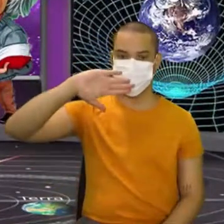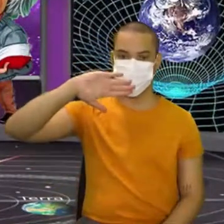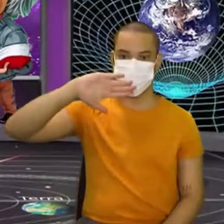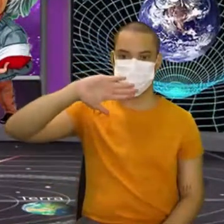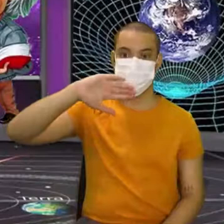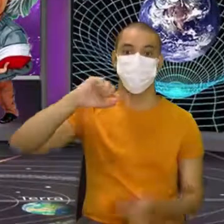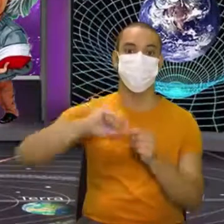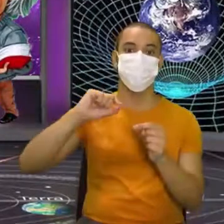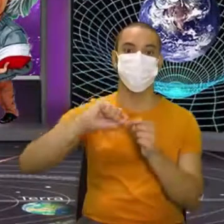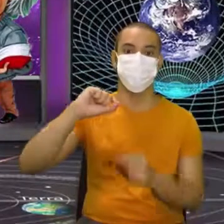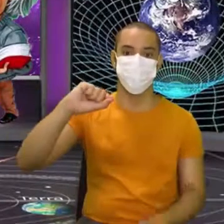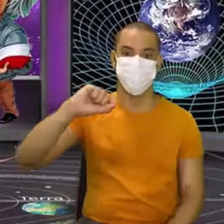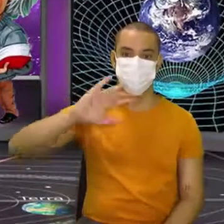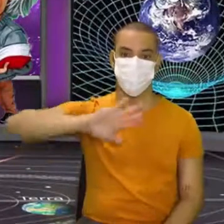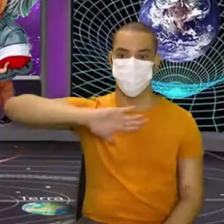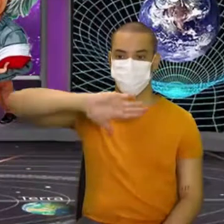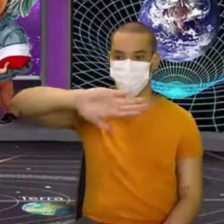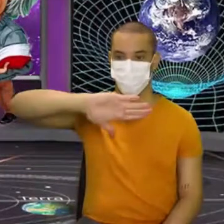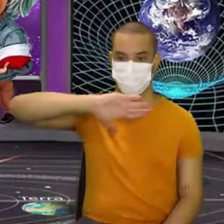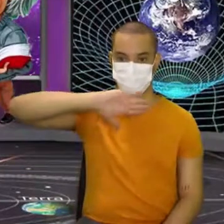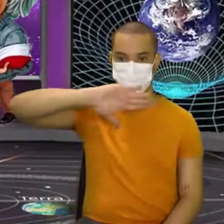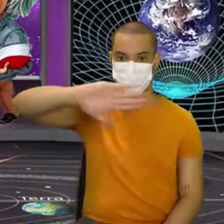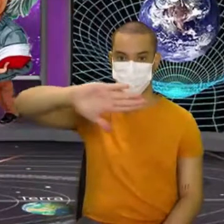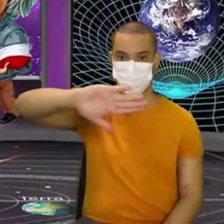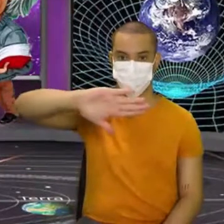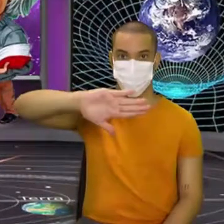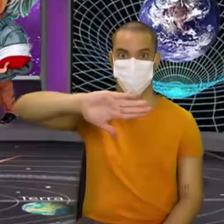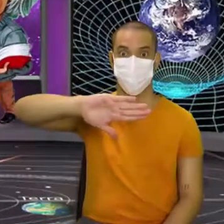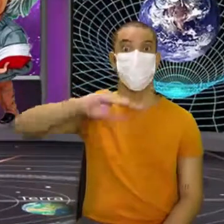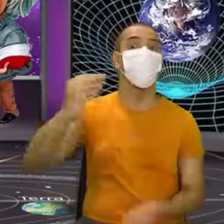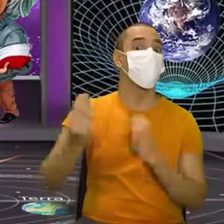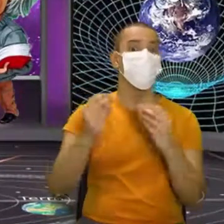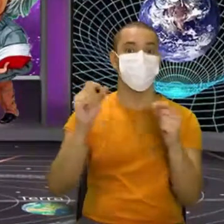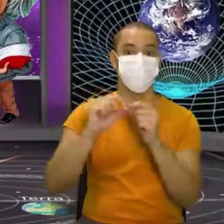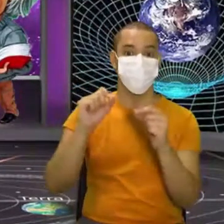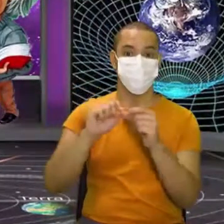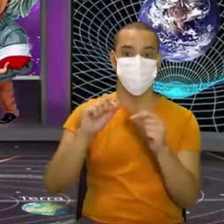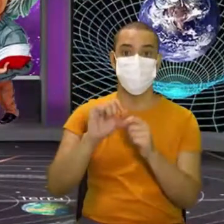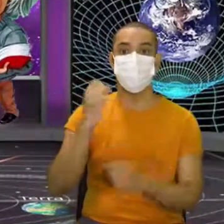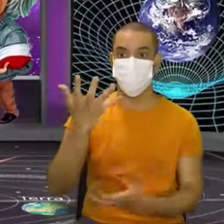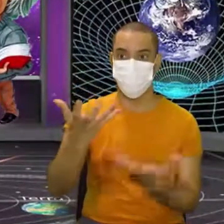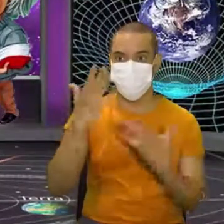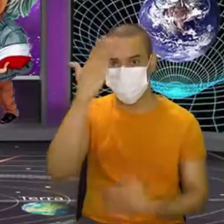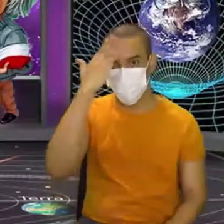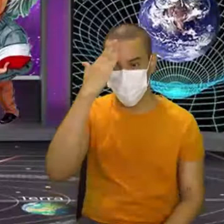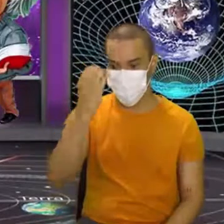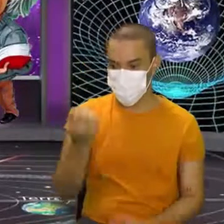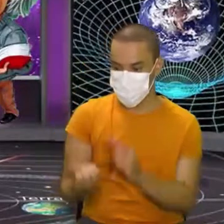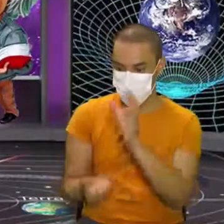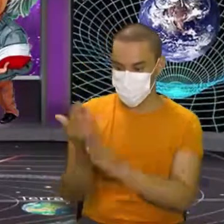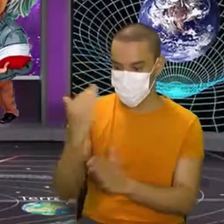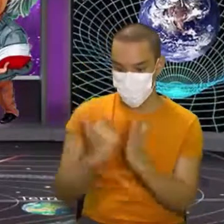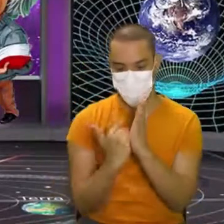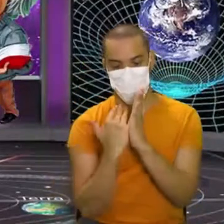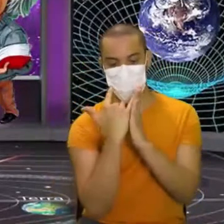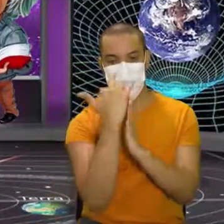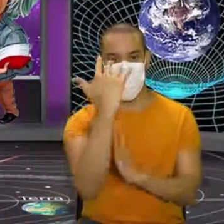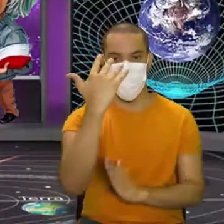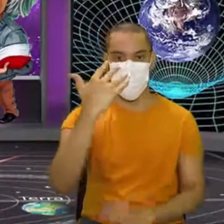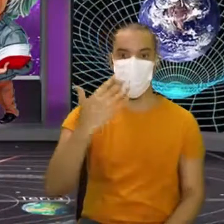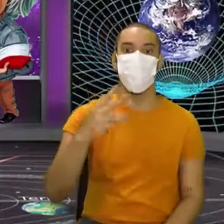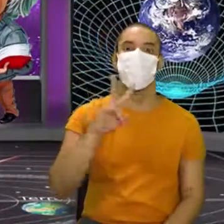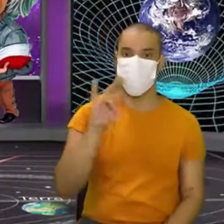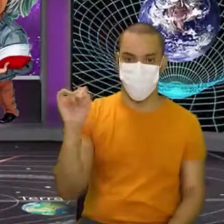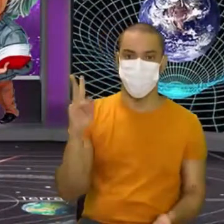que que você faz ó para frente se eu quiser agora fazer a a carga subir então subiria o campo